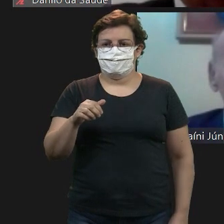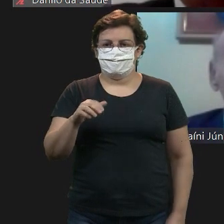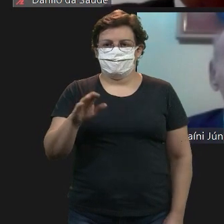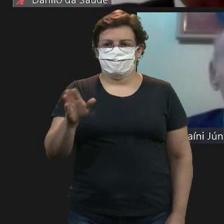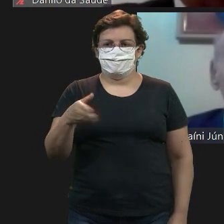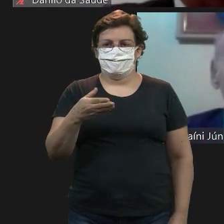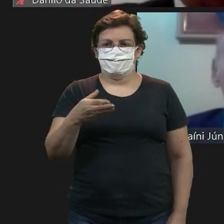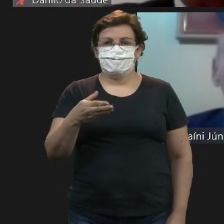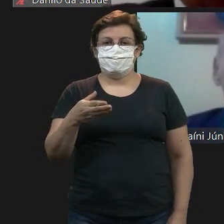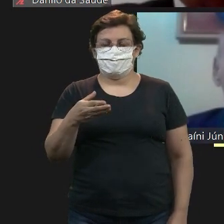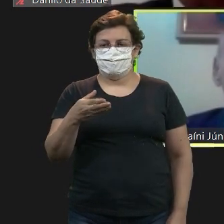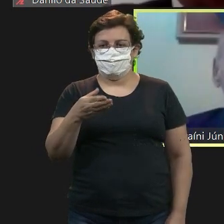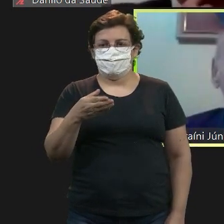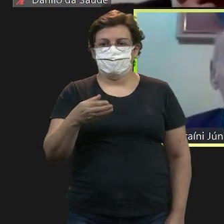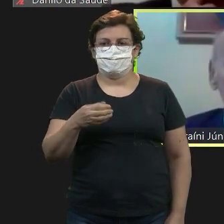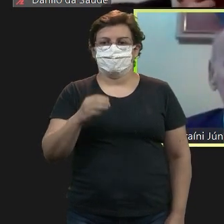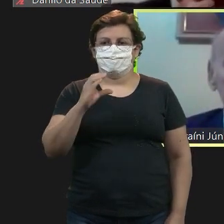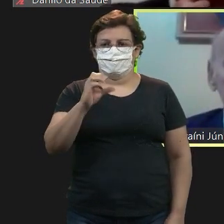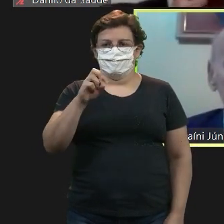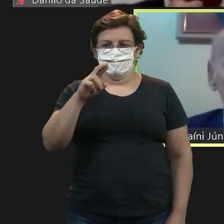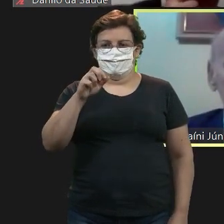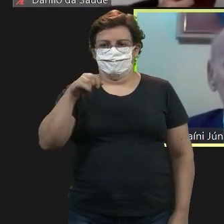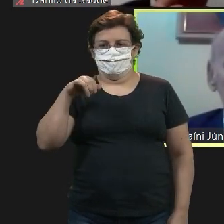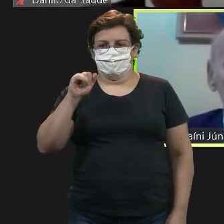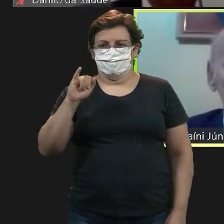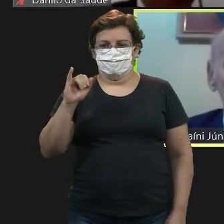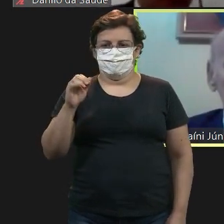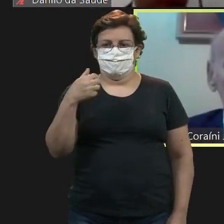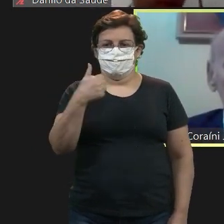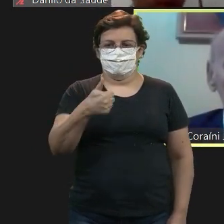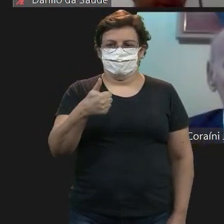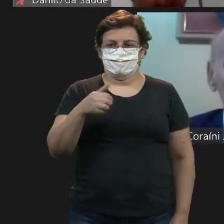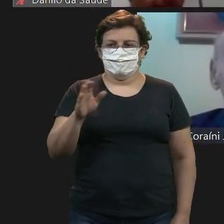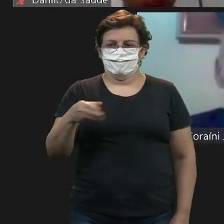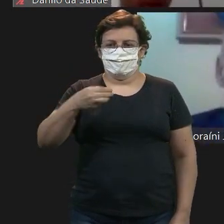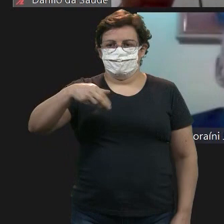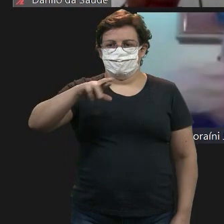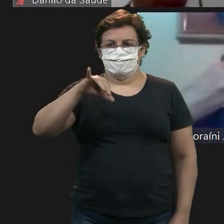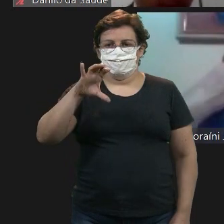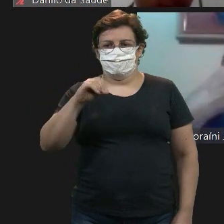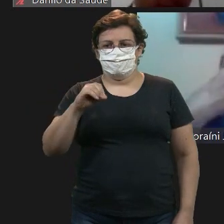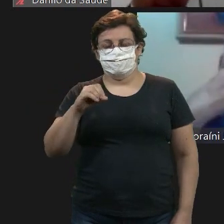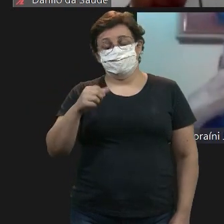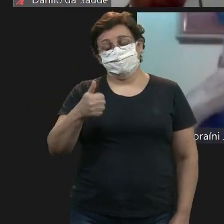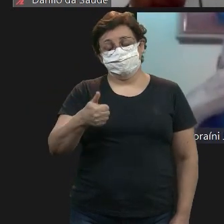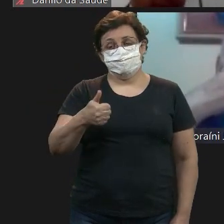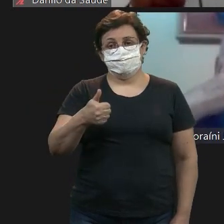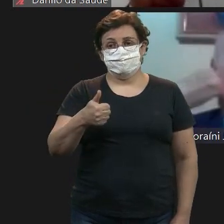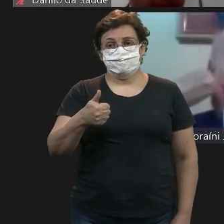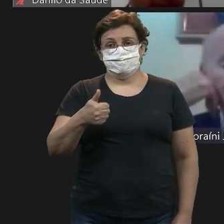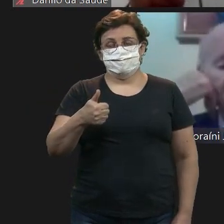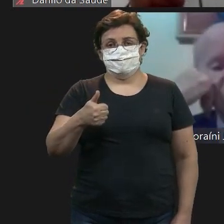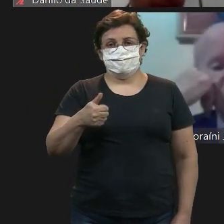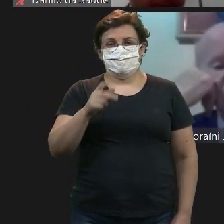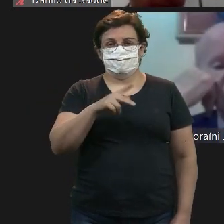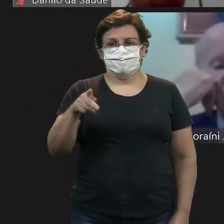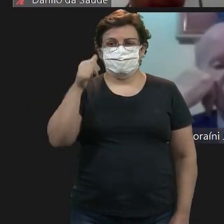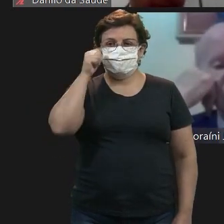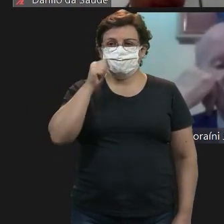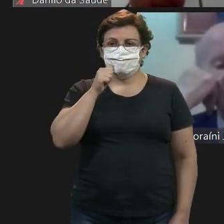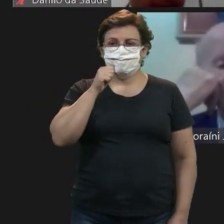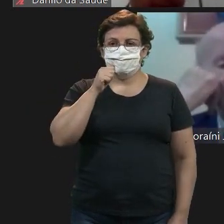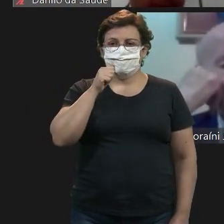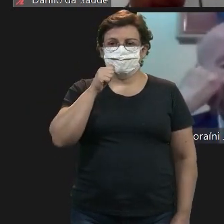Coraine Júnior. Presente. Vereador Maurício Roberto. Presente. Vereadora Professora